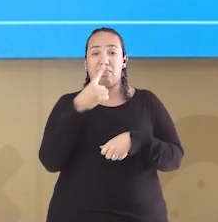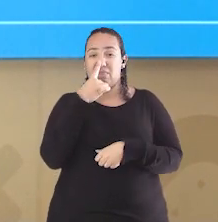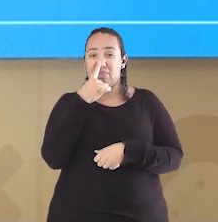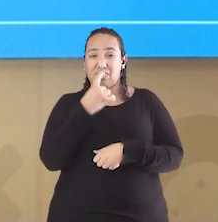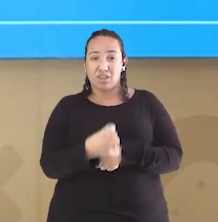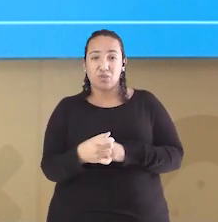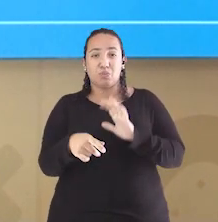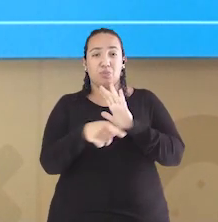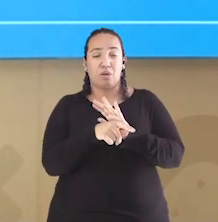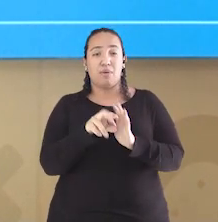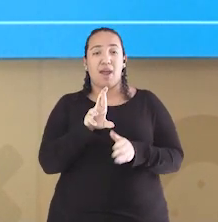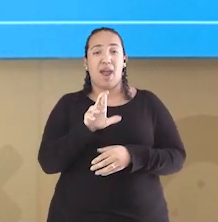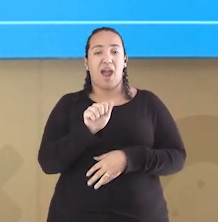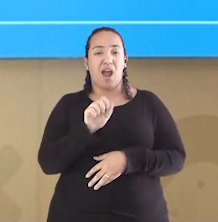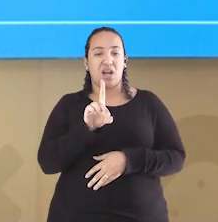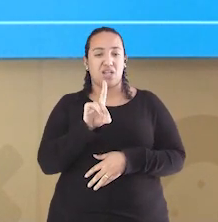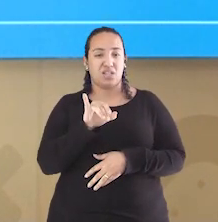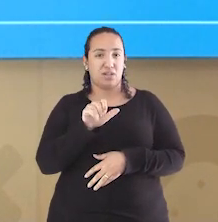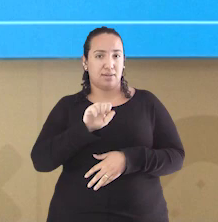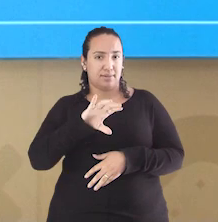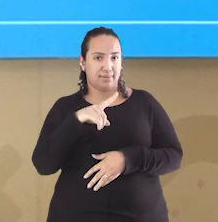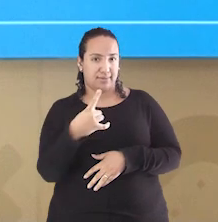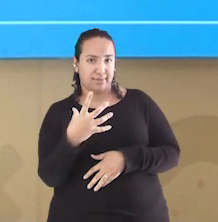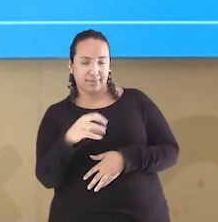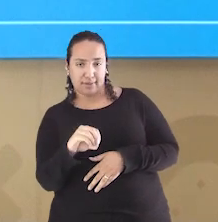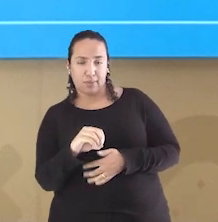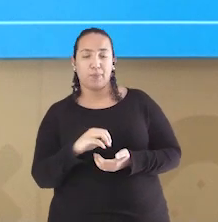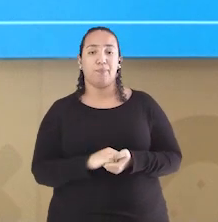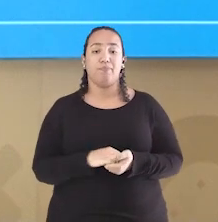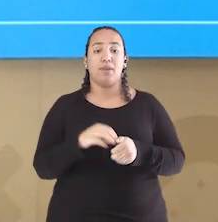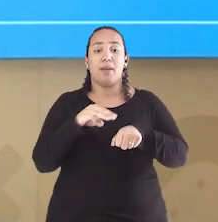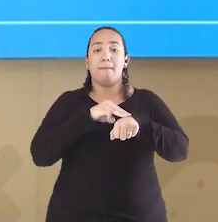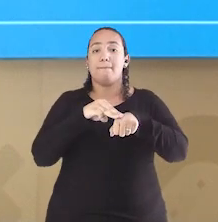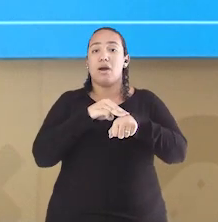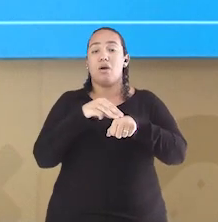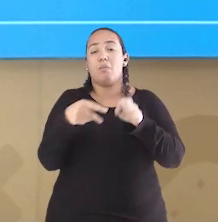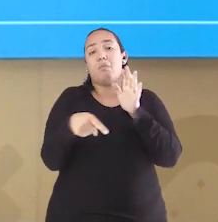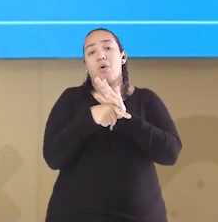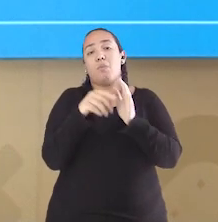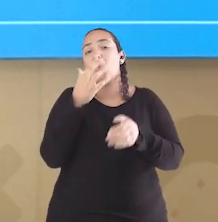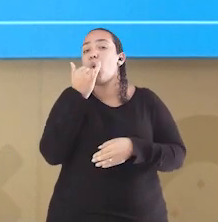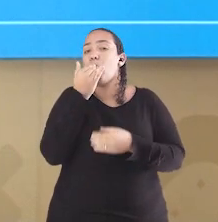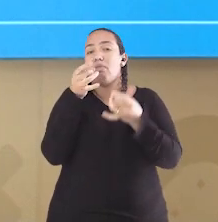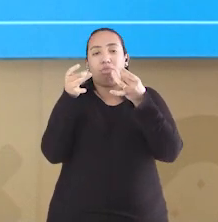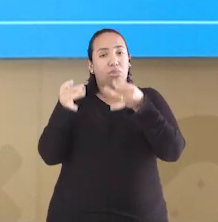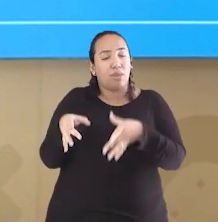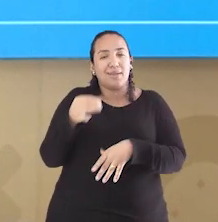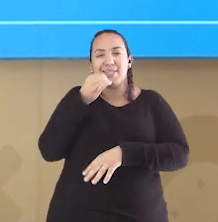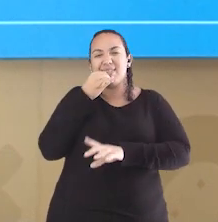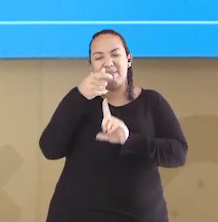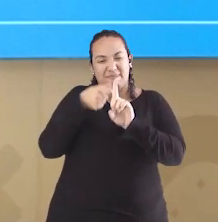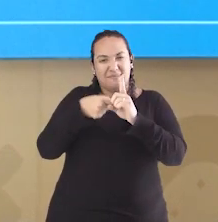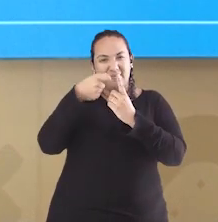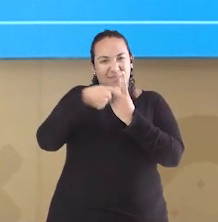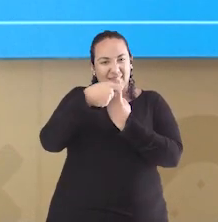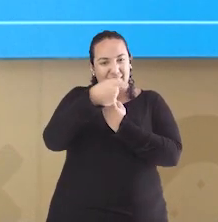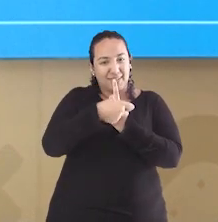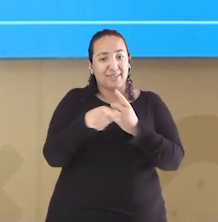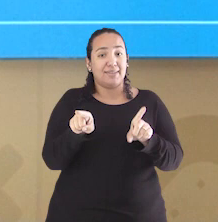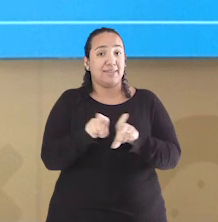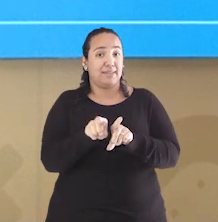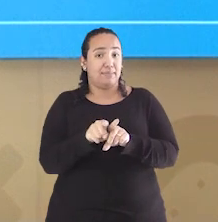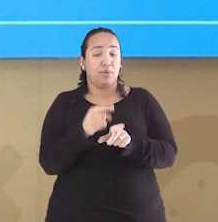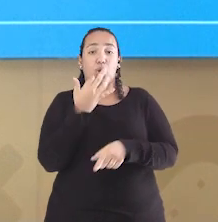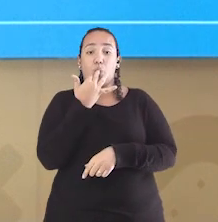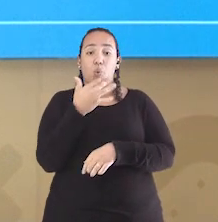lixos radioativos, o marrom, lixos orgânicos, como por exemplo a casca de uma banana, e o